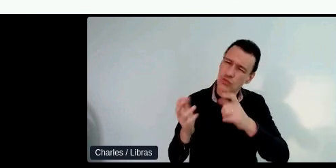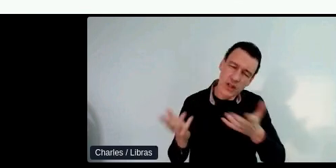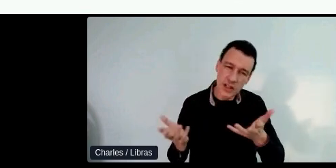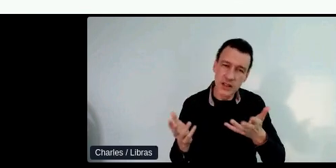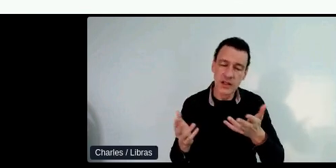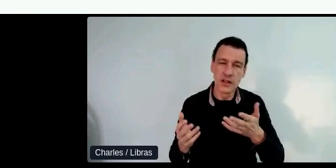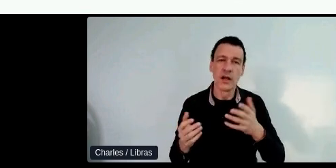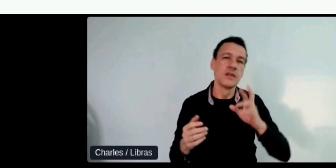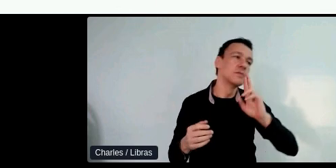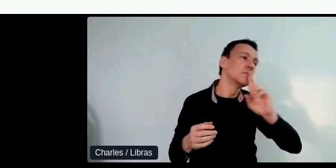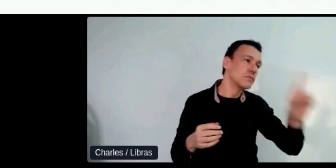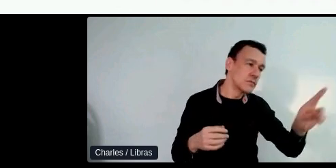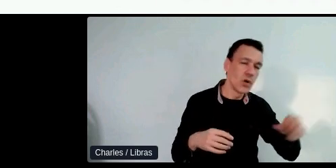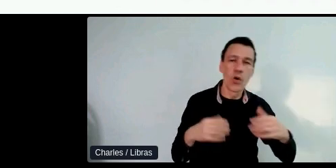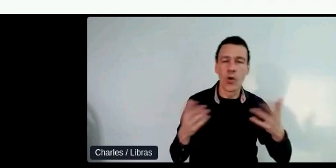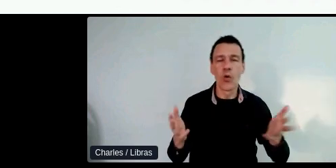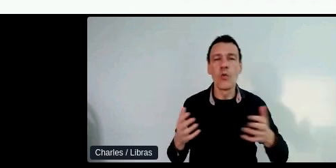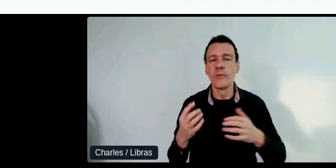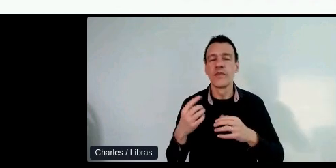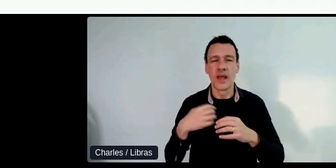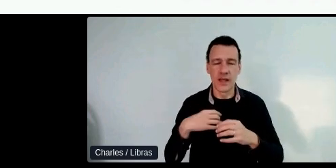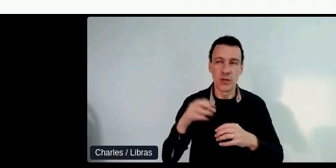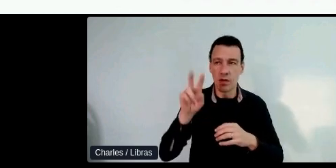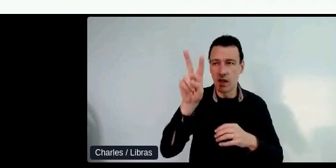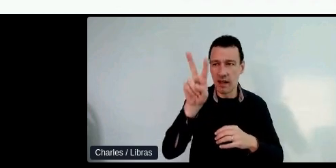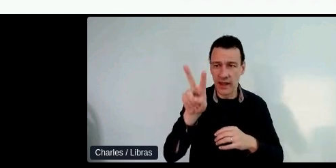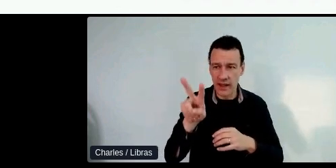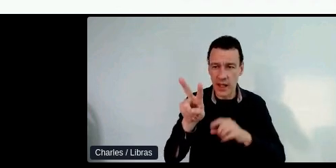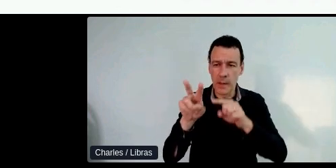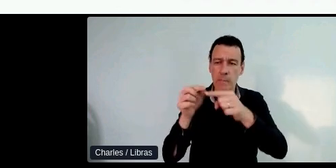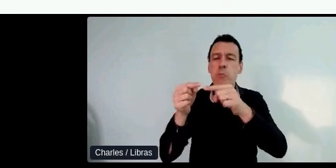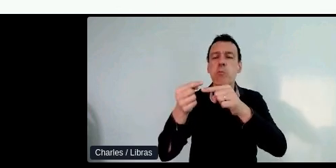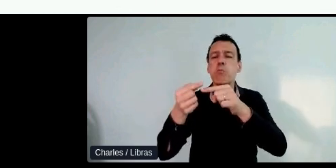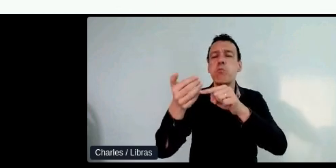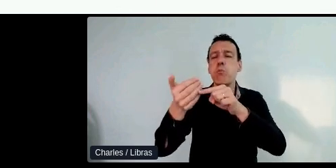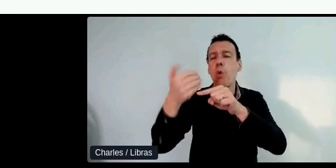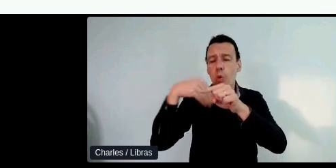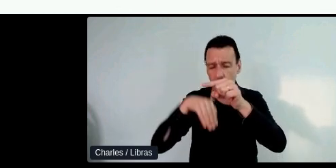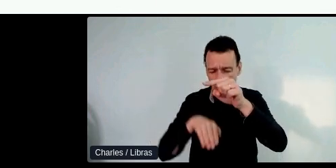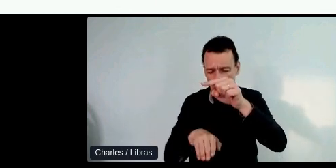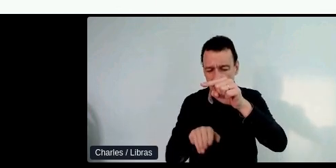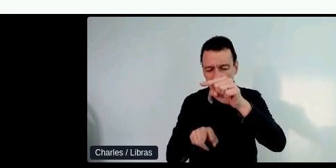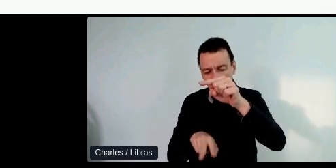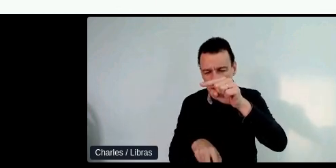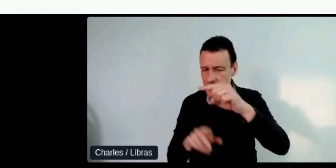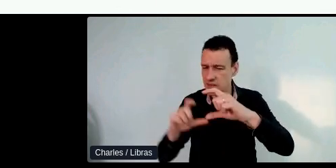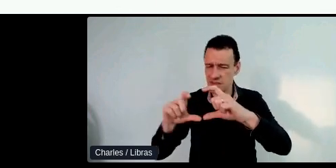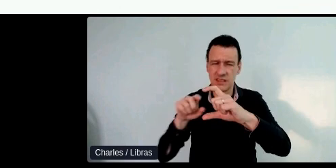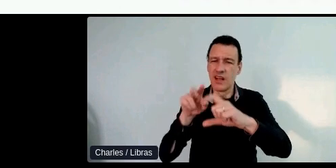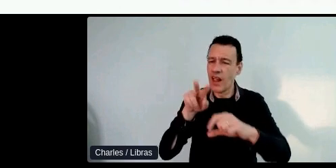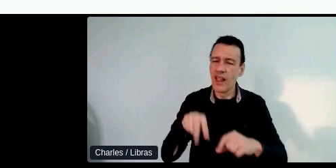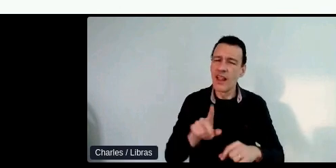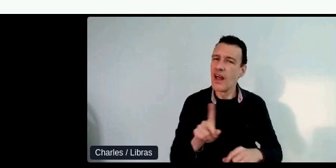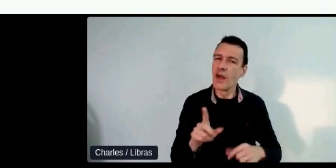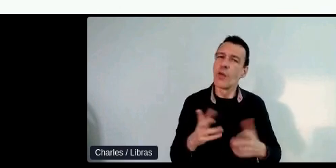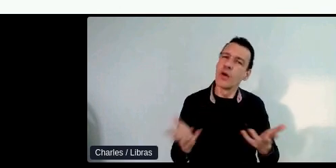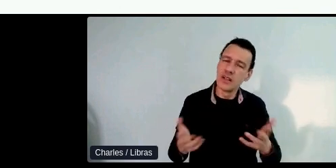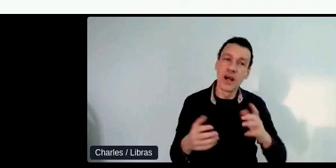alguma coisa que o leitor de telas não leu. Então, uma análise de acessibilidade faz isso. Então, ele vai colocar essas